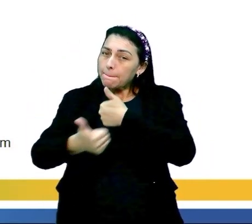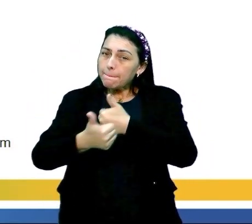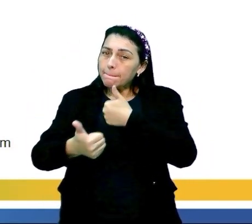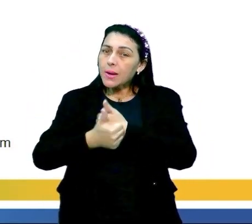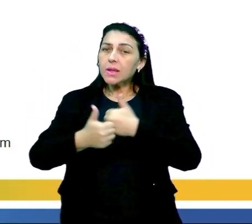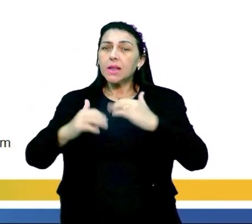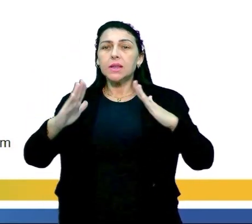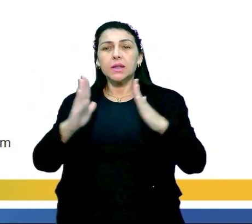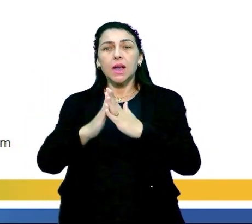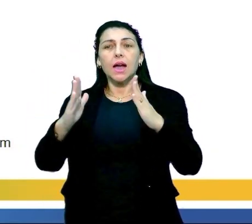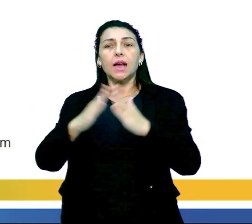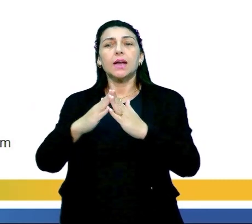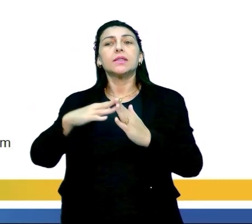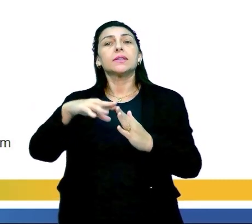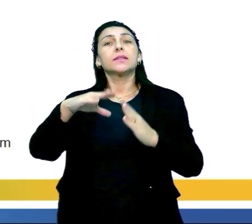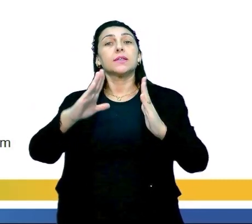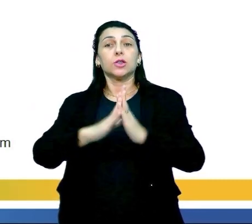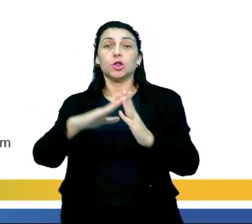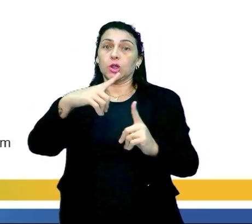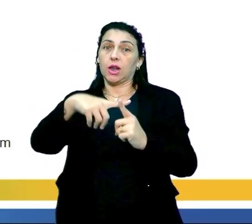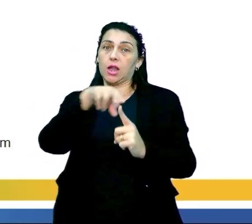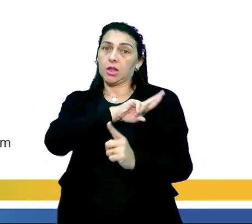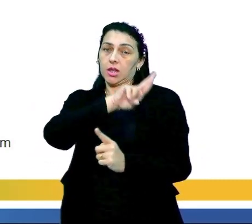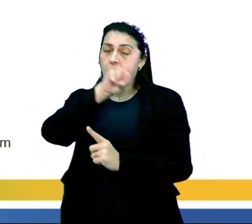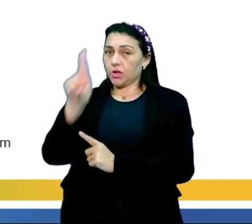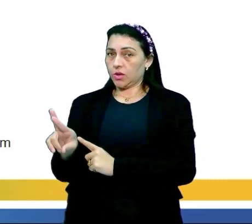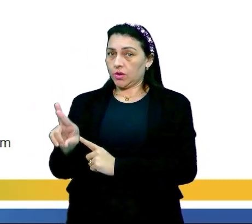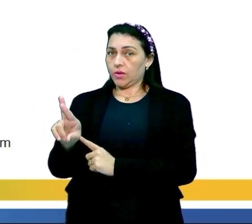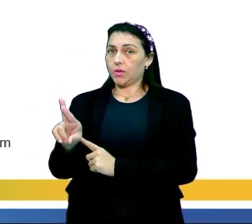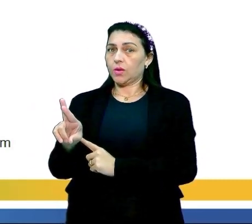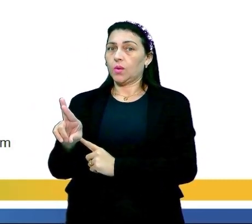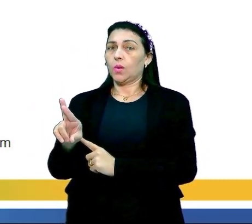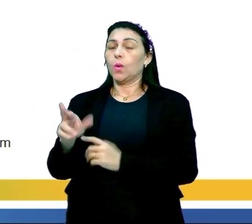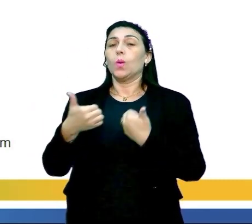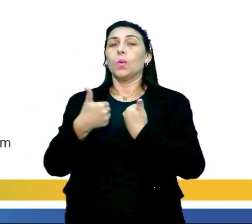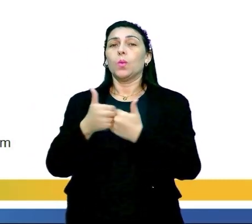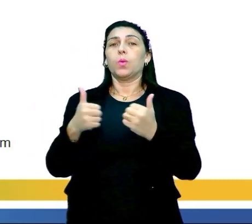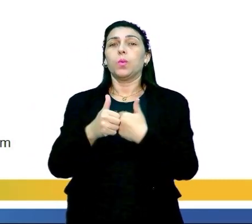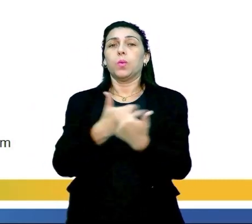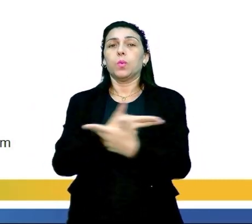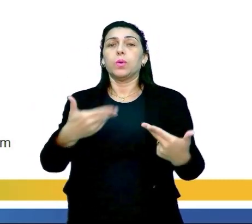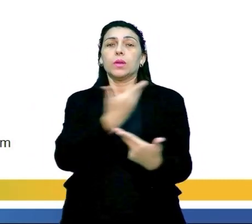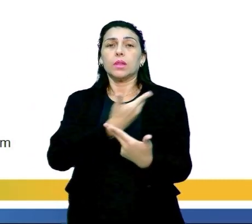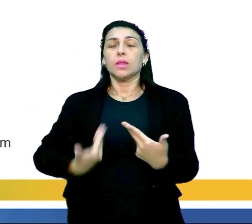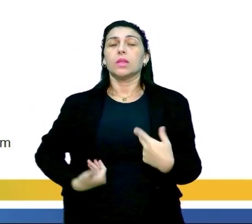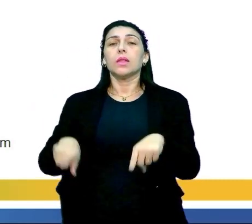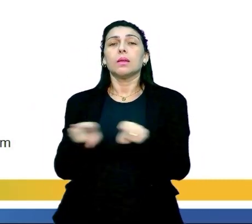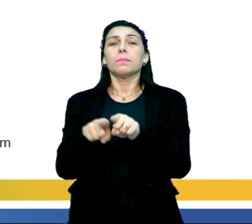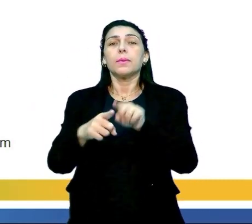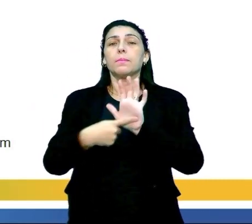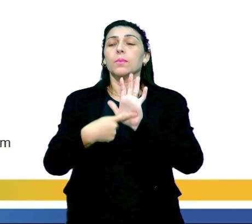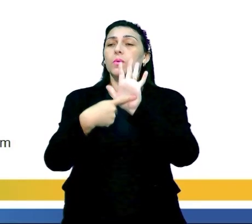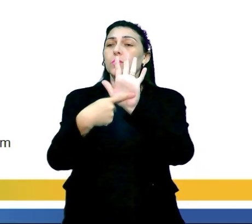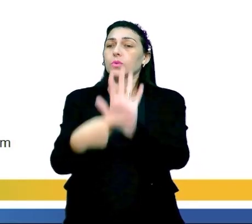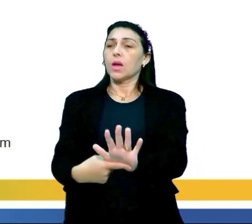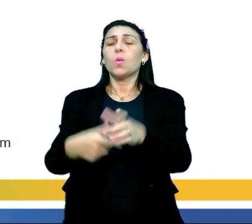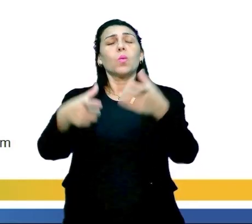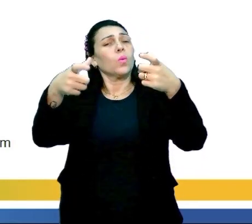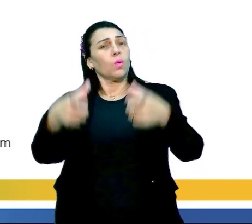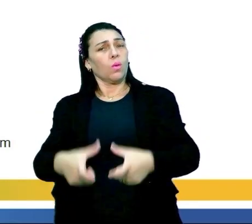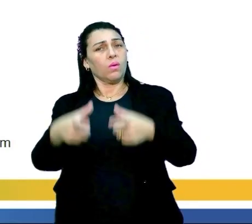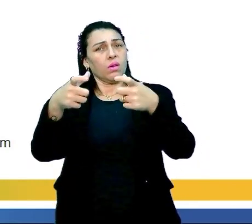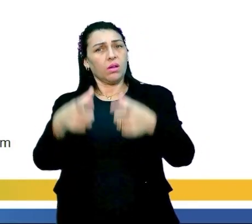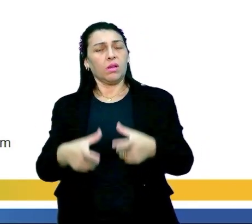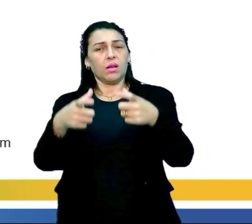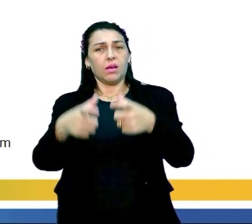às casas de culto dessas religiões. O transporte público também é apontado como um